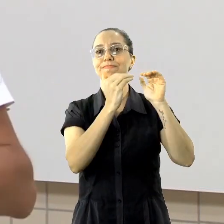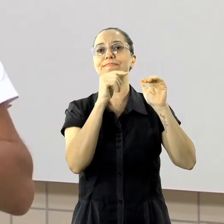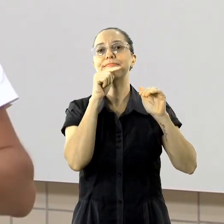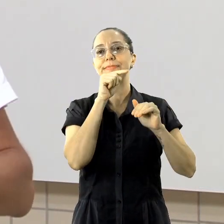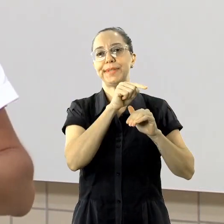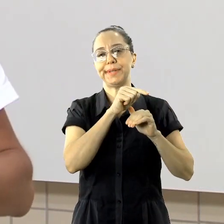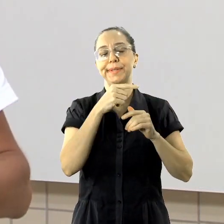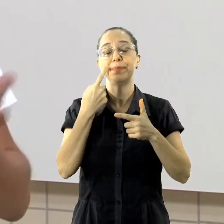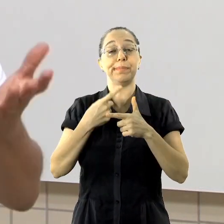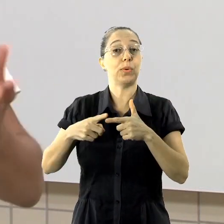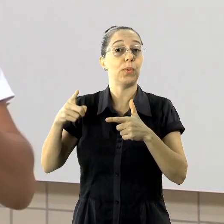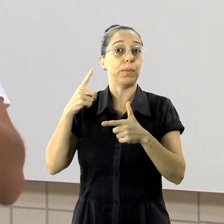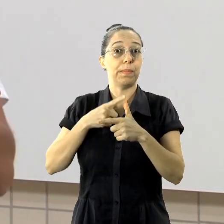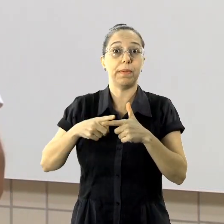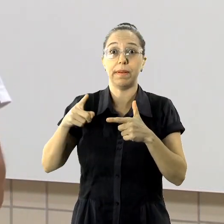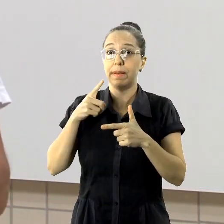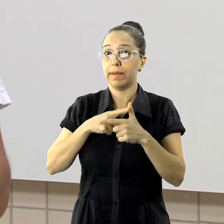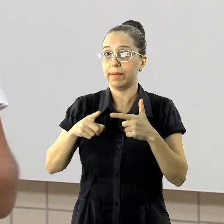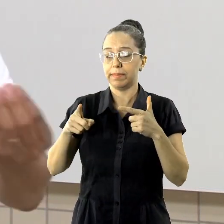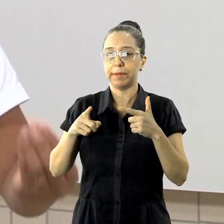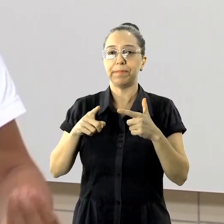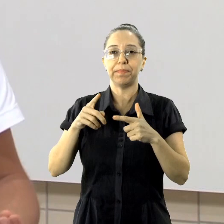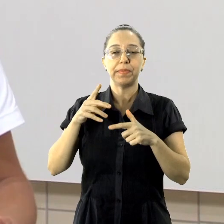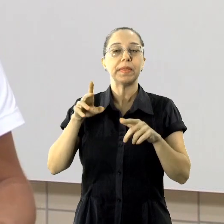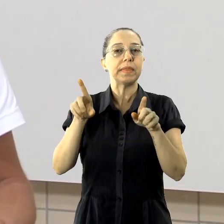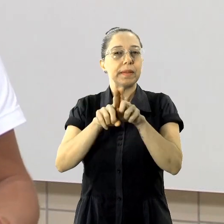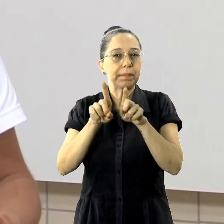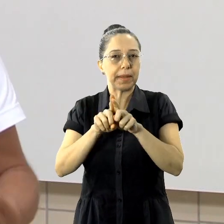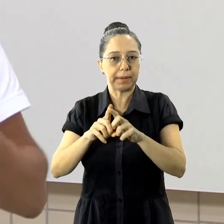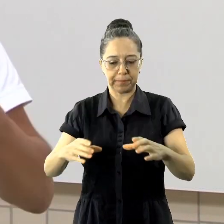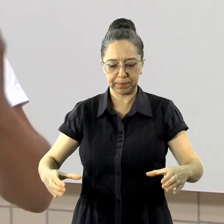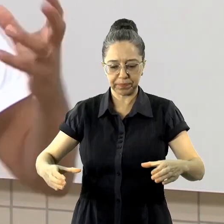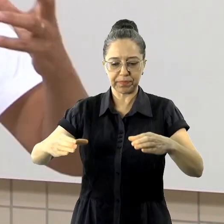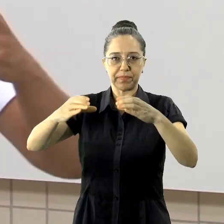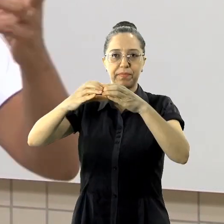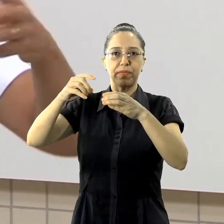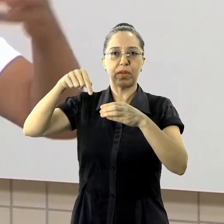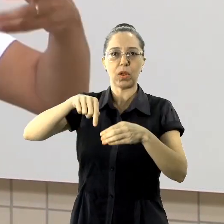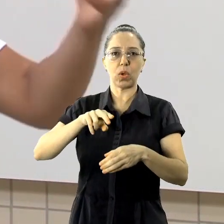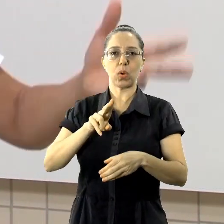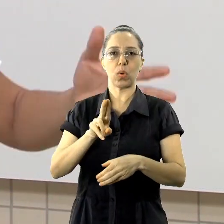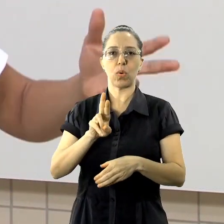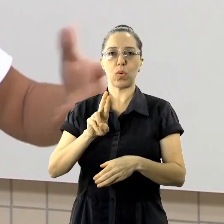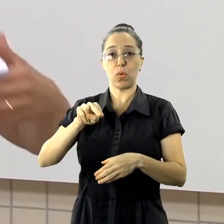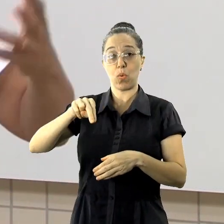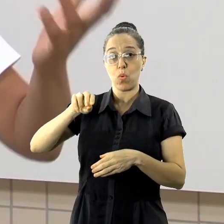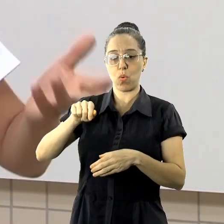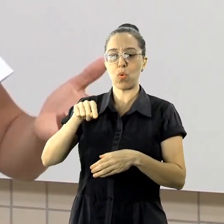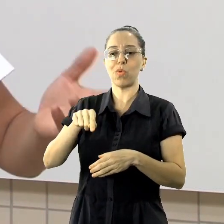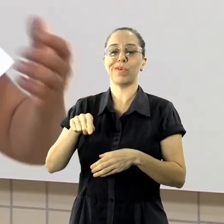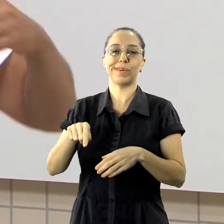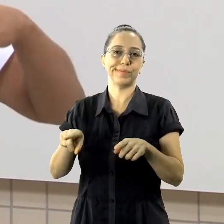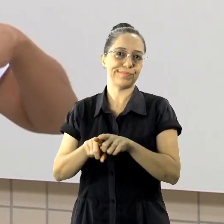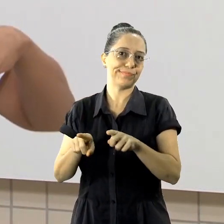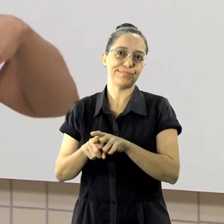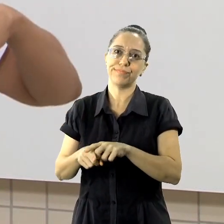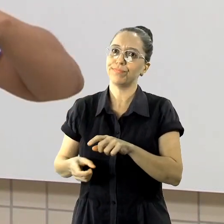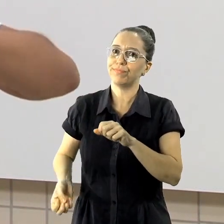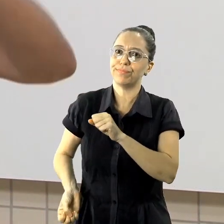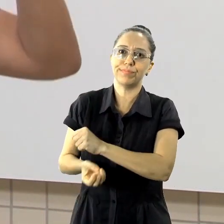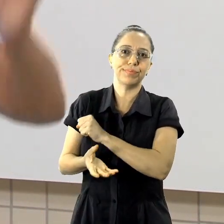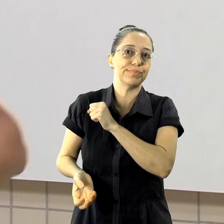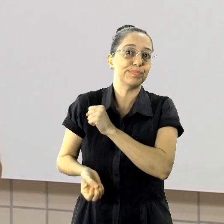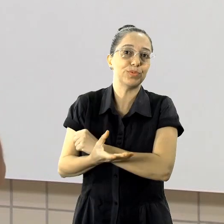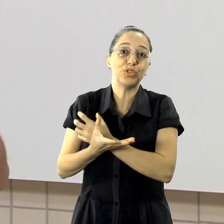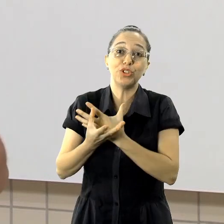problema muito comum, as urnas violadas. Numa sessão eleitoral deveriam haver